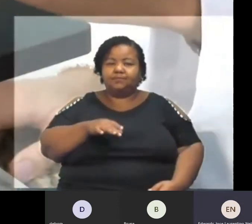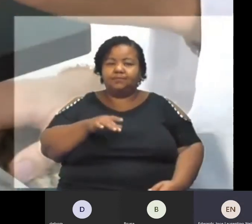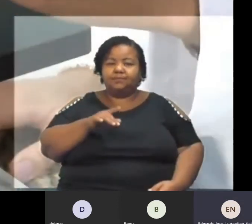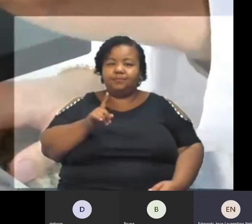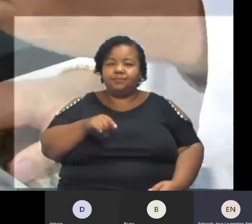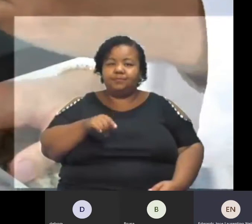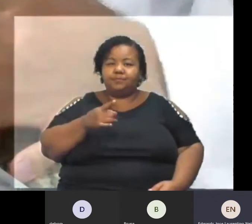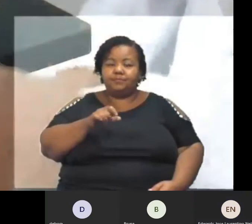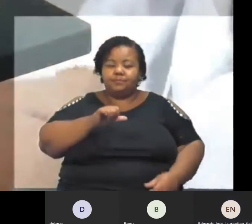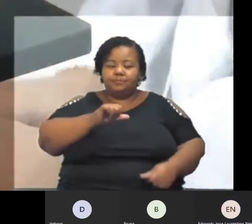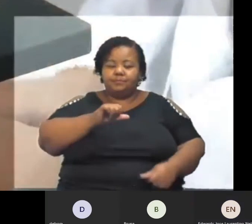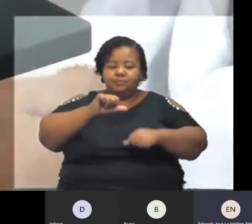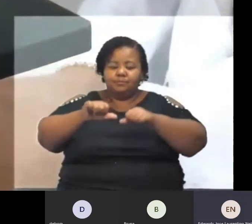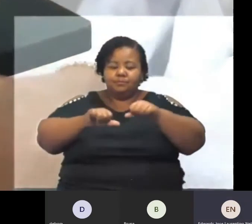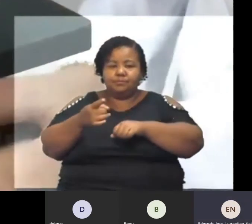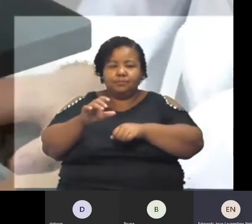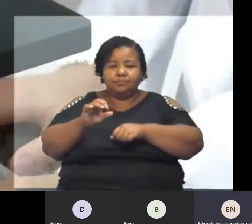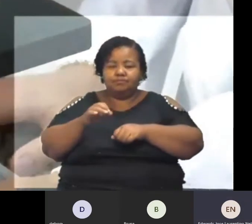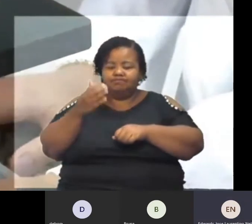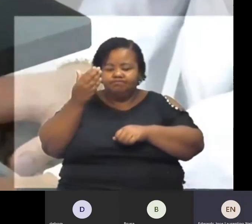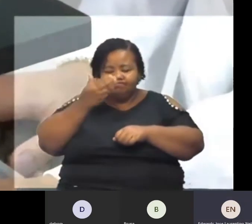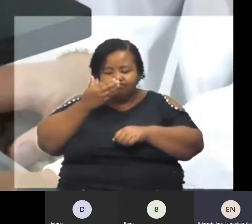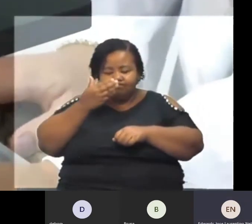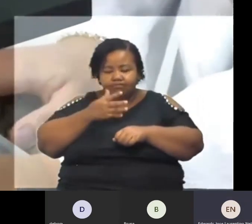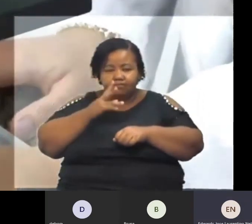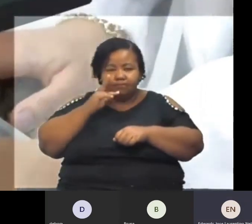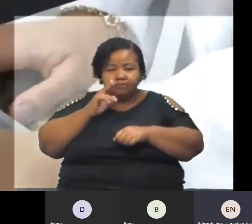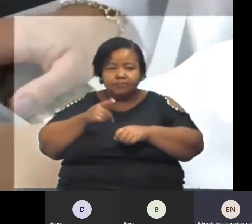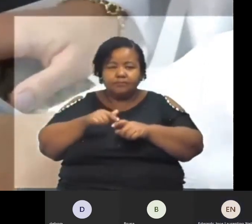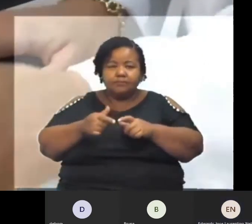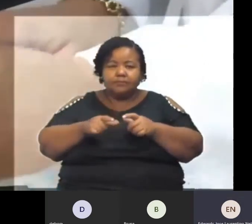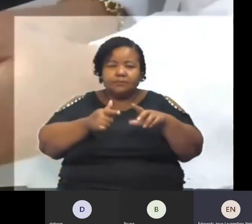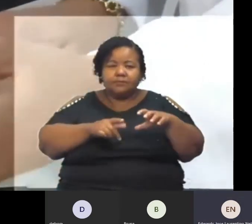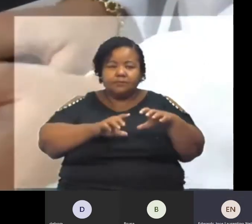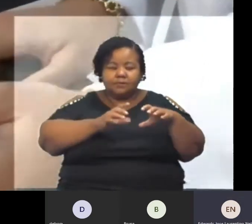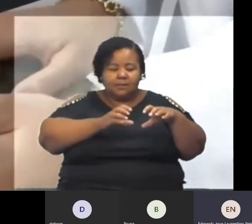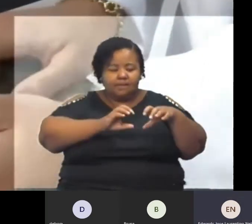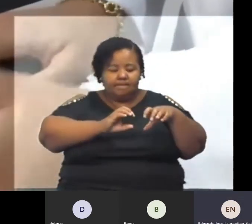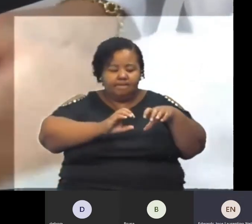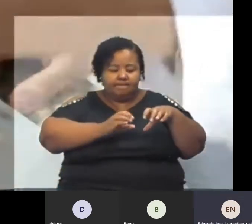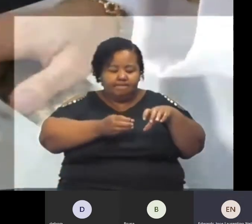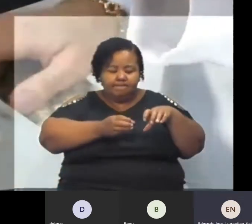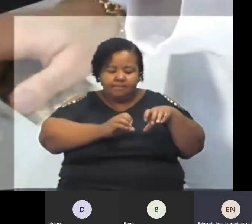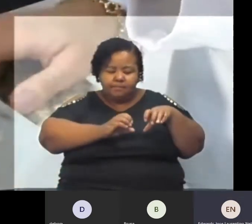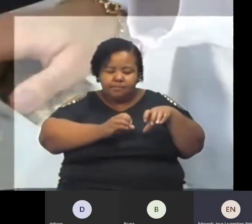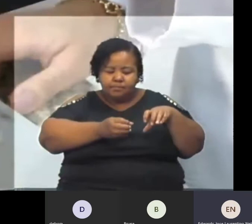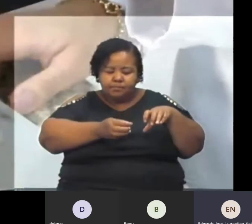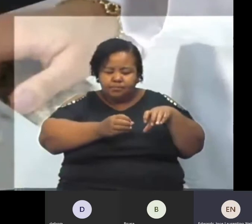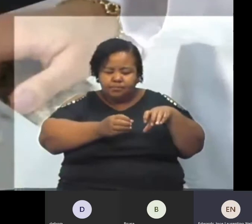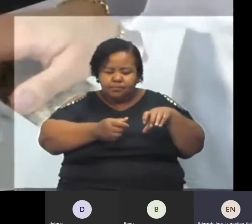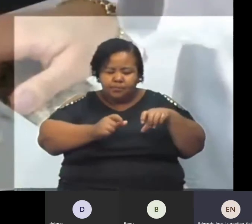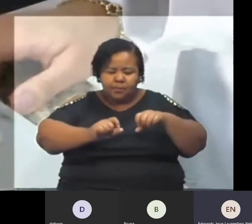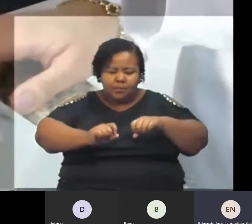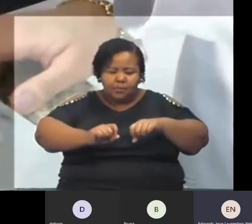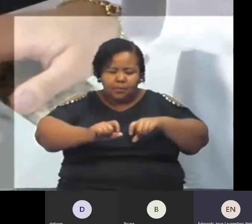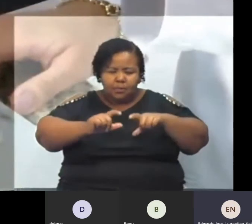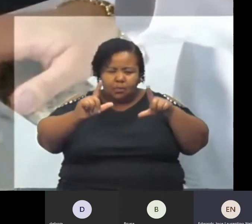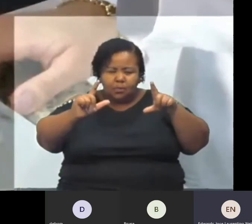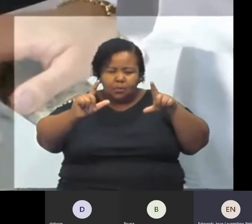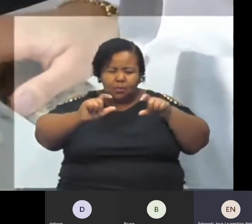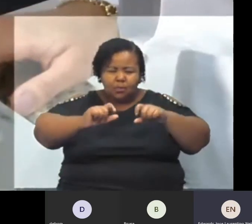passou para a objetiva de 10, não está nítido, mexe no micro, dá a nitidez para o objeto e passa, então,